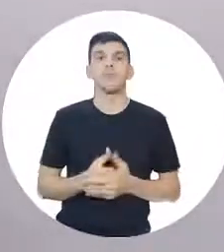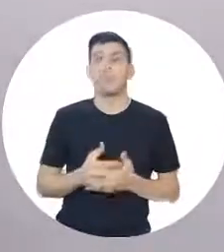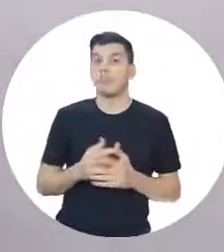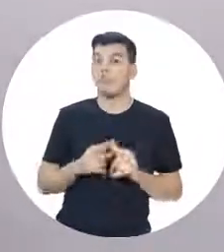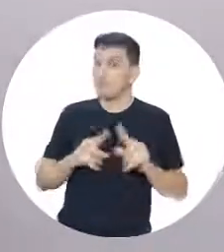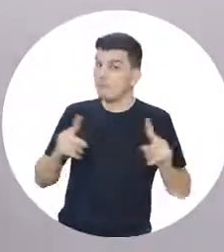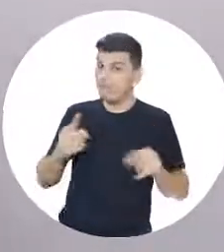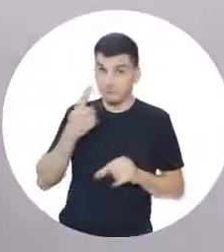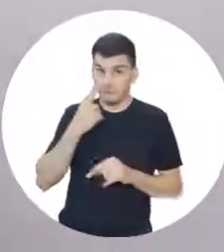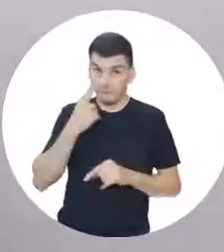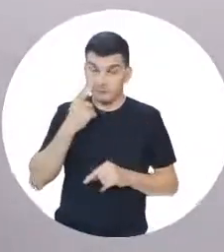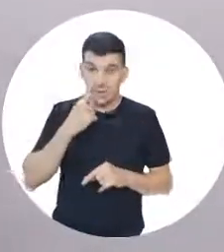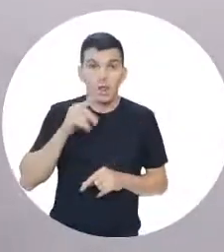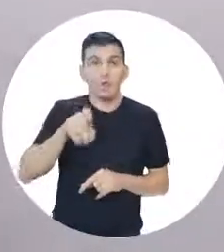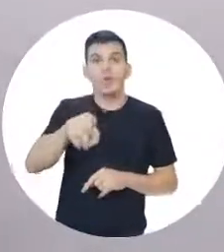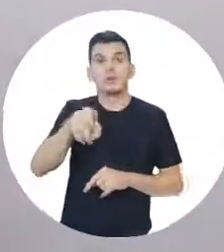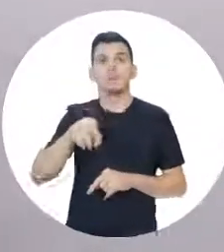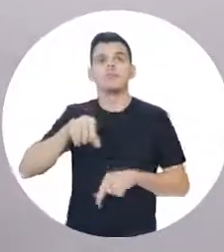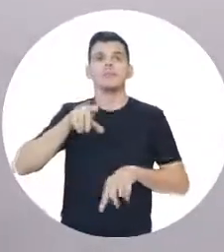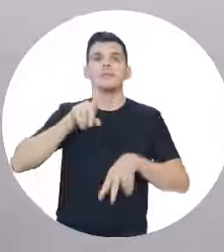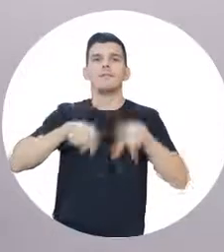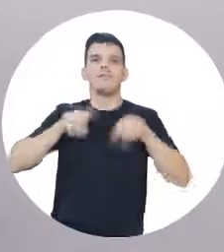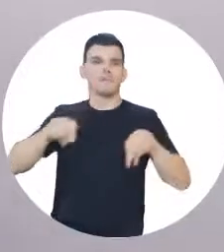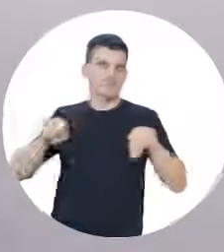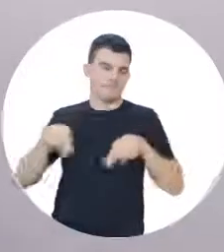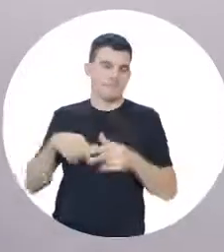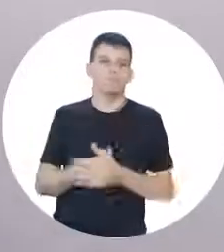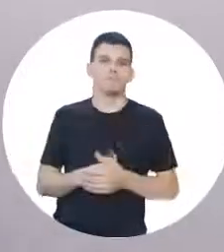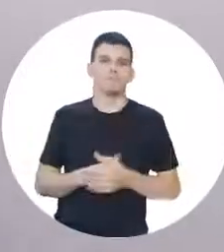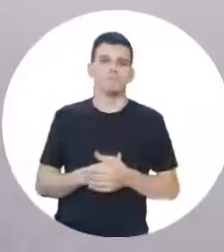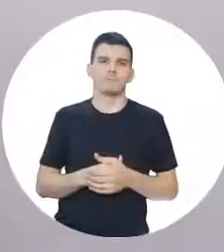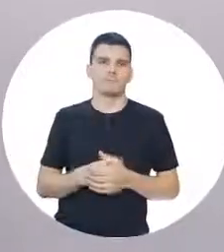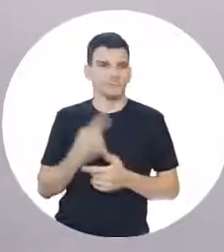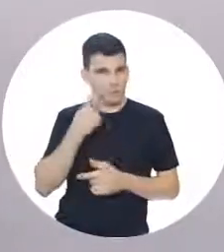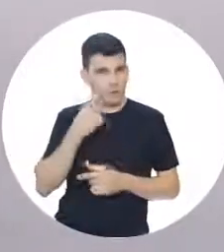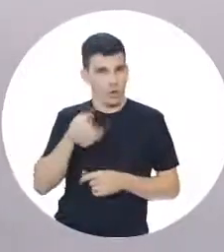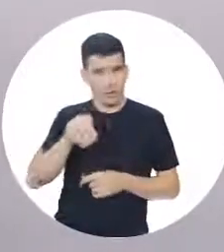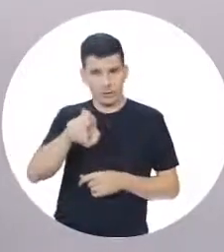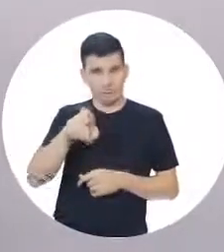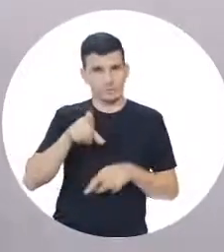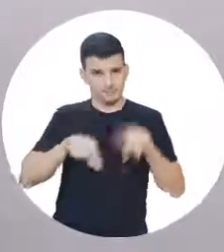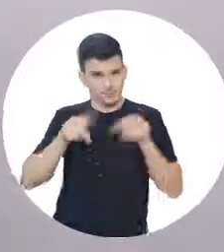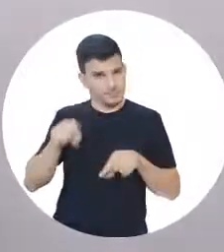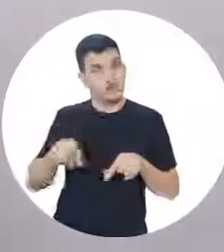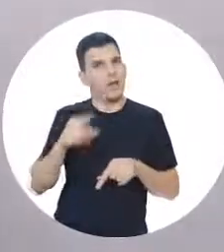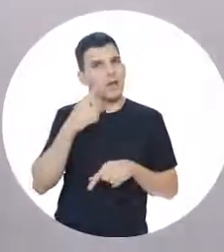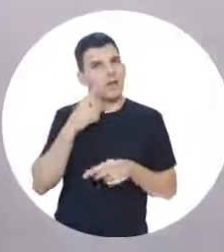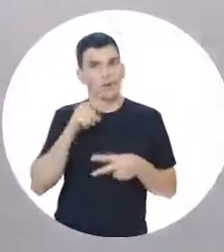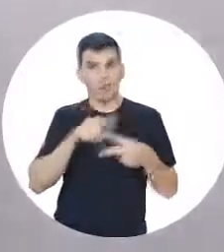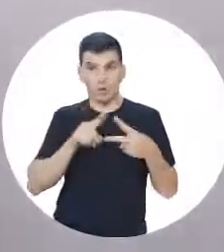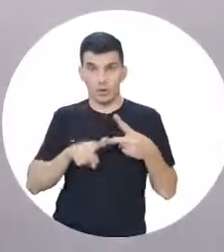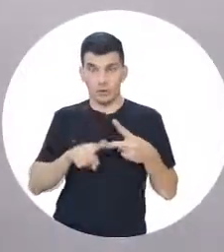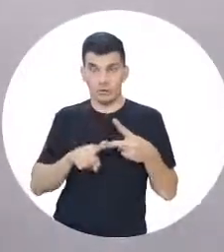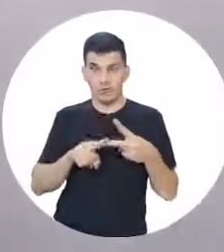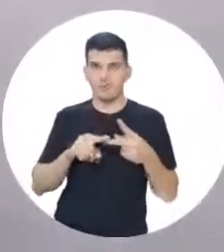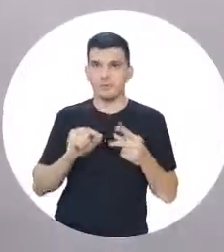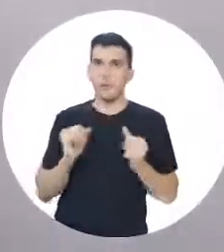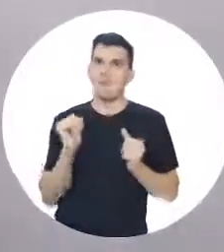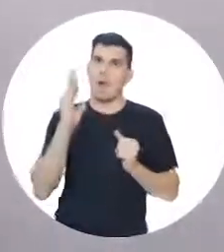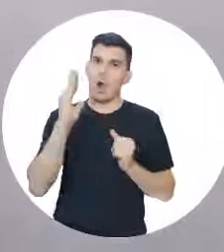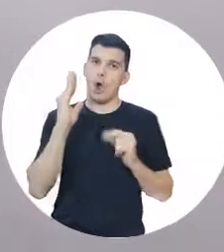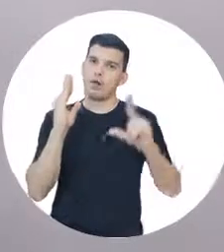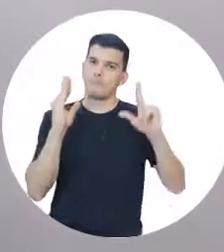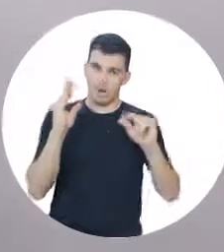Agora, quando o NOX é variado, geralmente, quando a gente trabalha com NOX variado, são dois NOX,